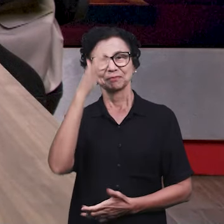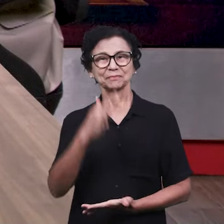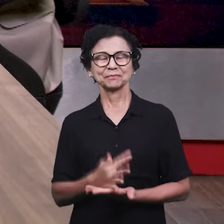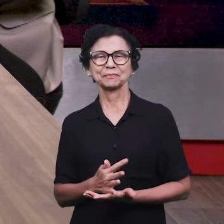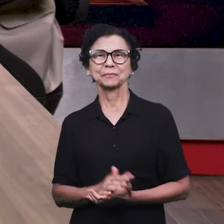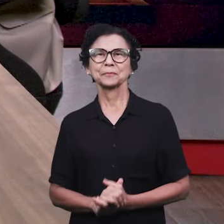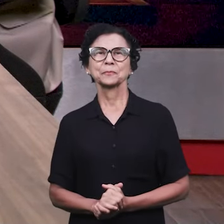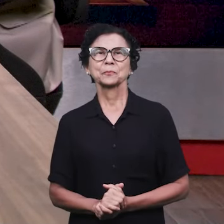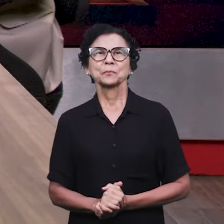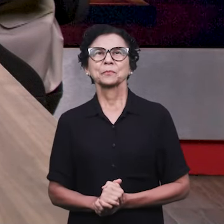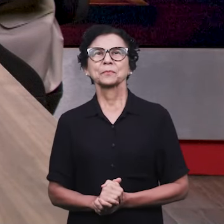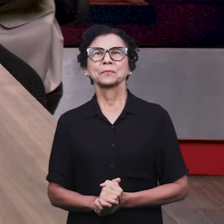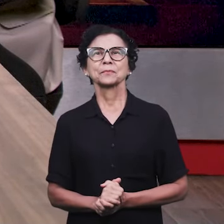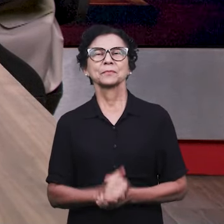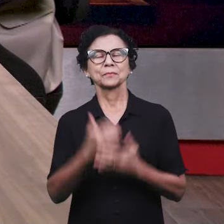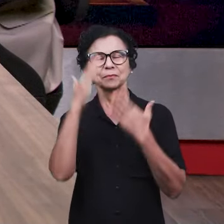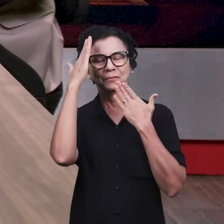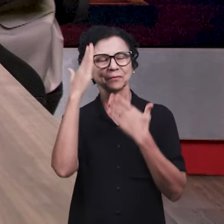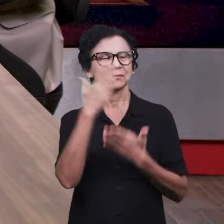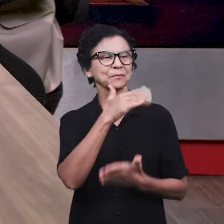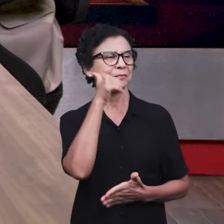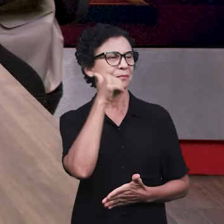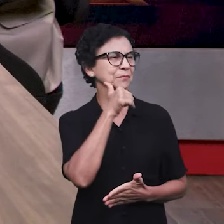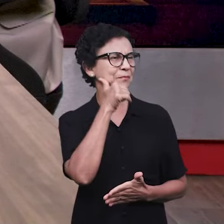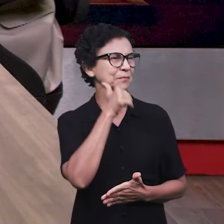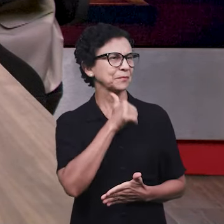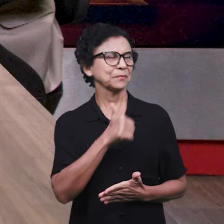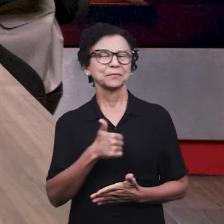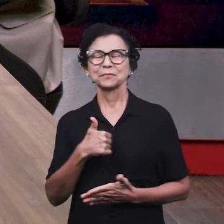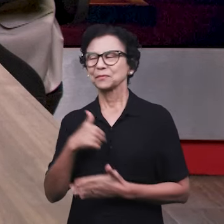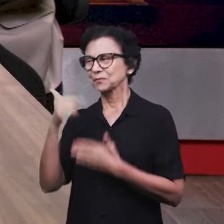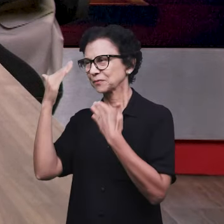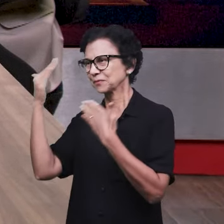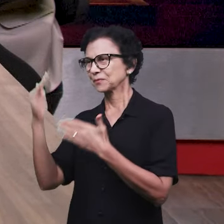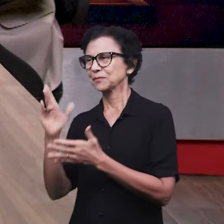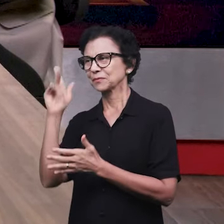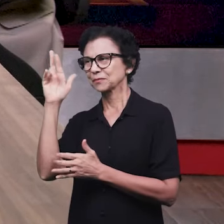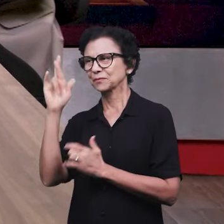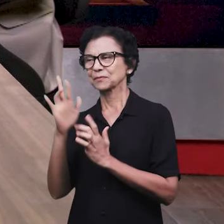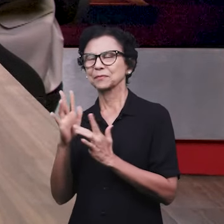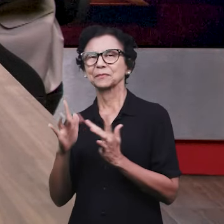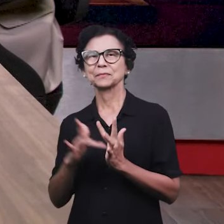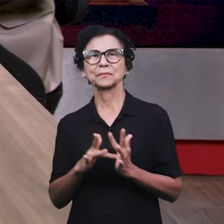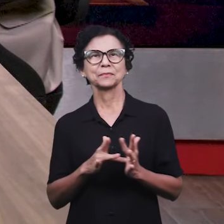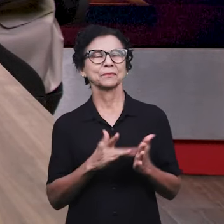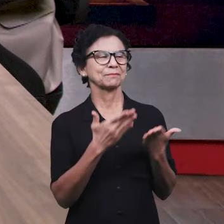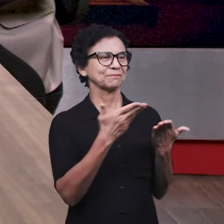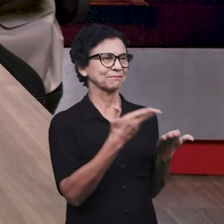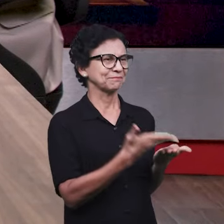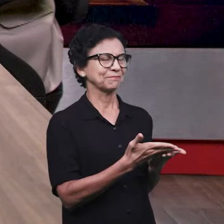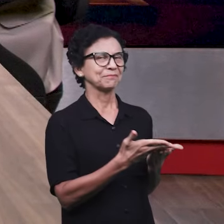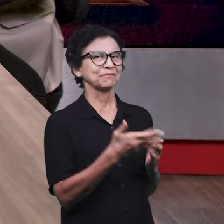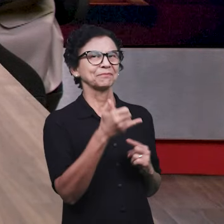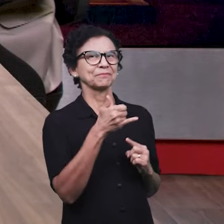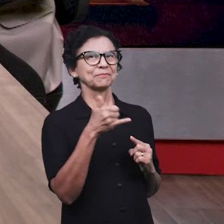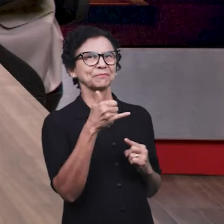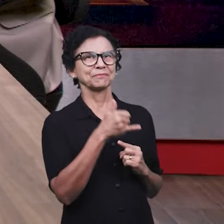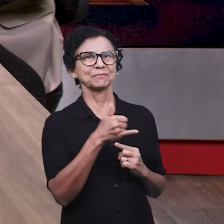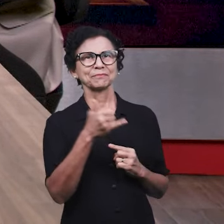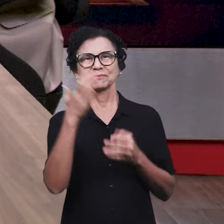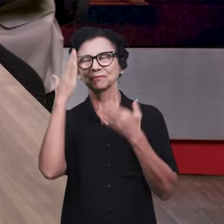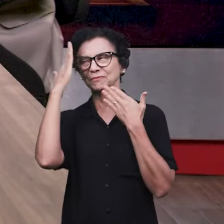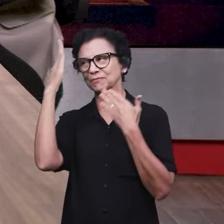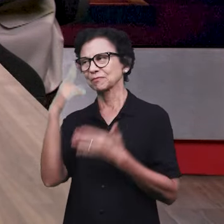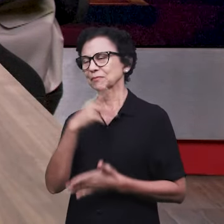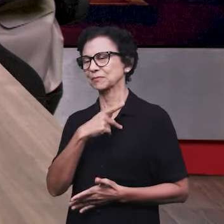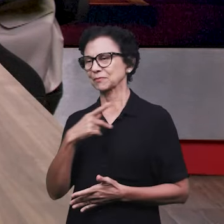aqui nossa bióloga Sônia. Eu agradeço e a paz do Senhor a todos. William, ungido, biólogo.